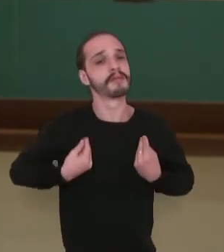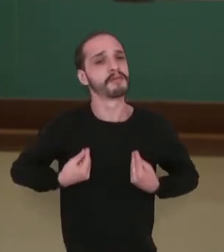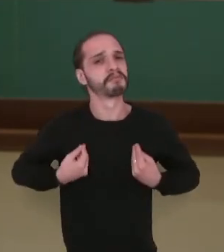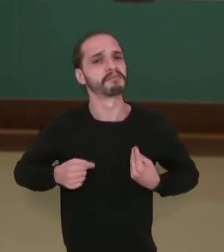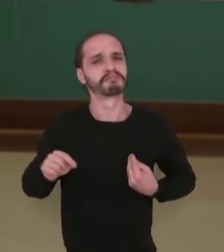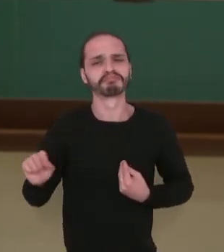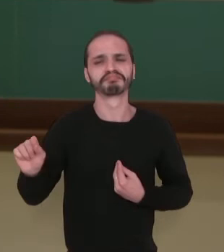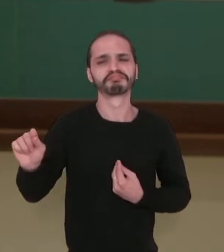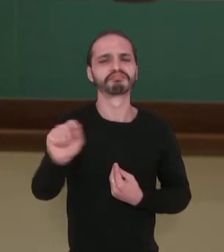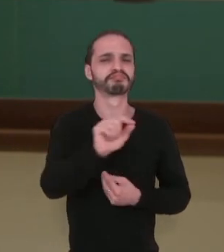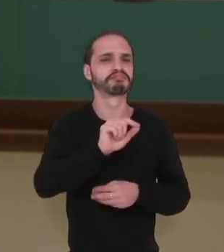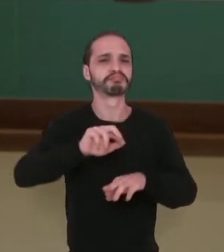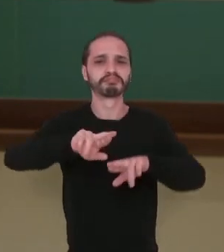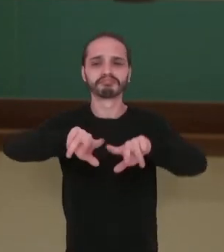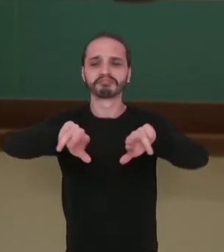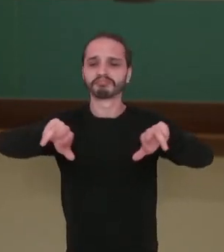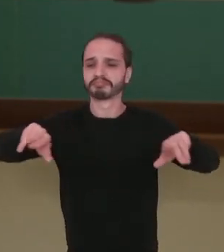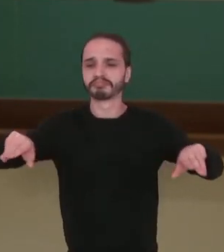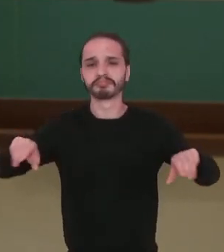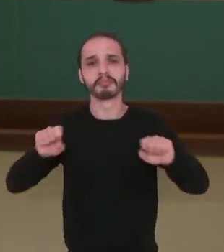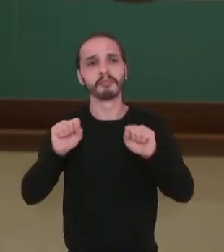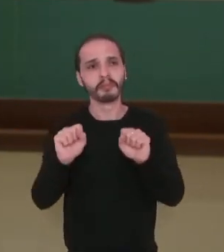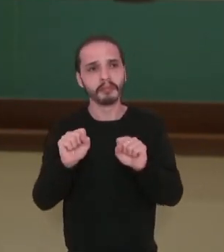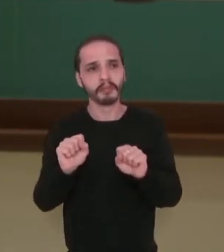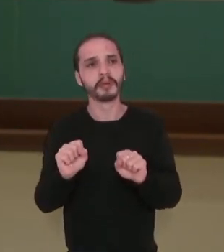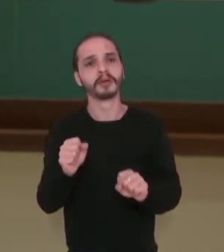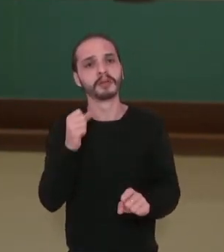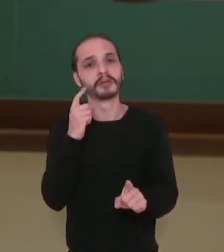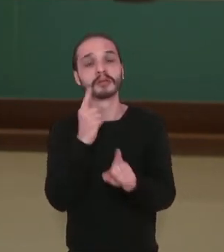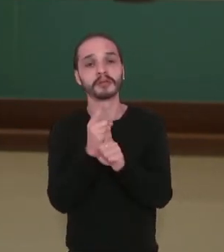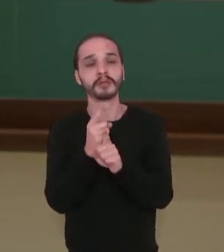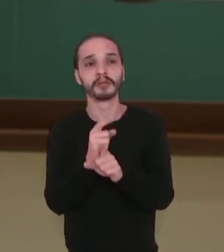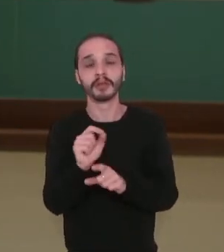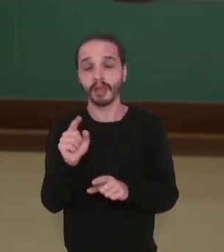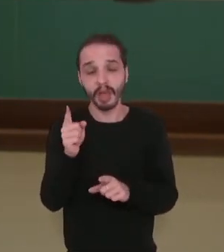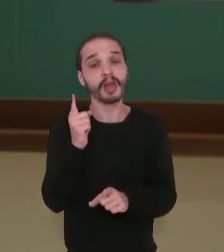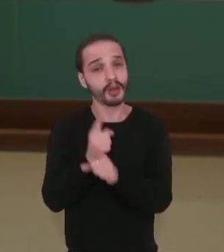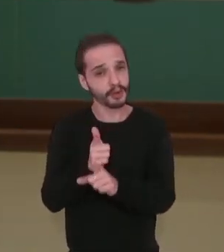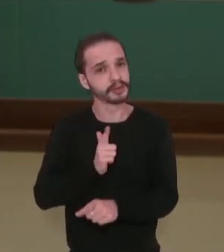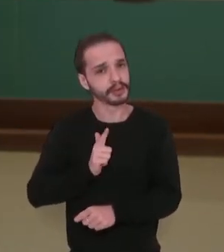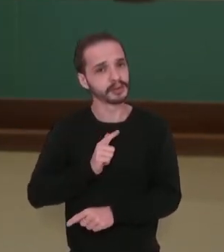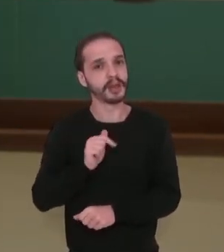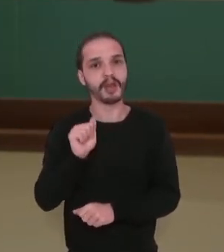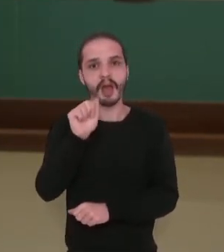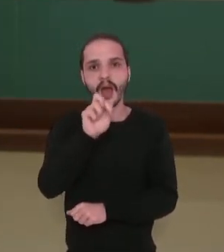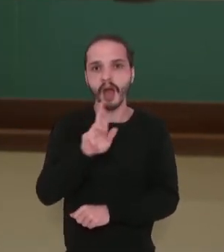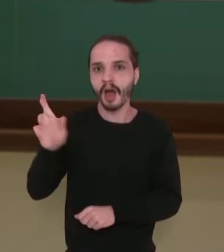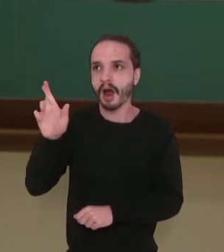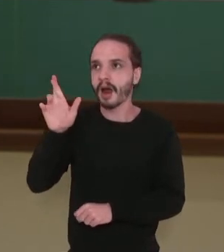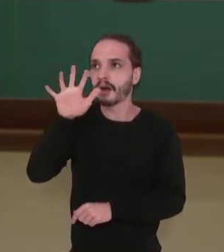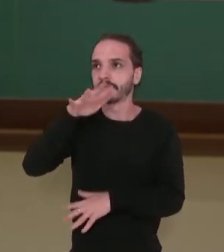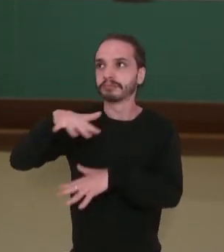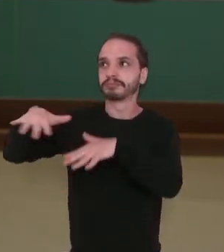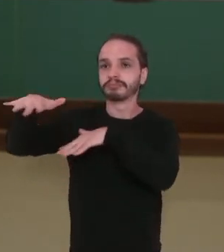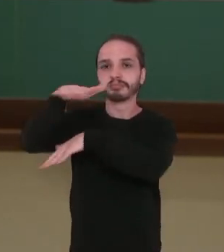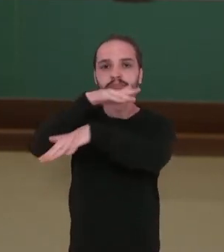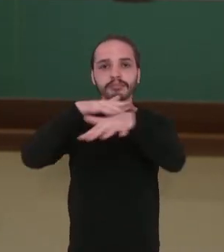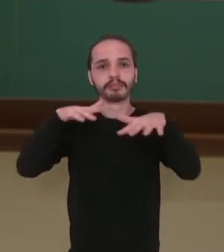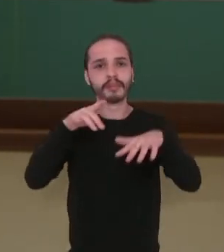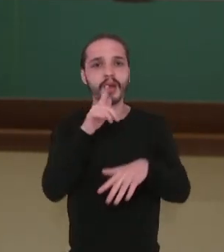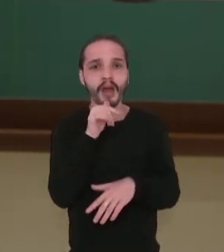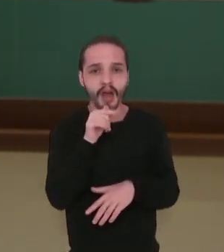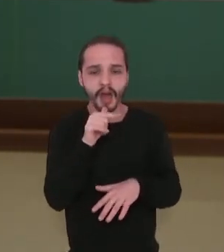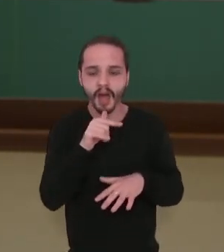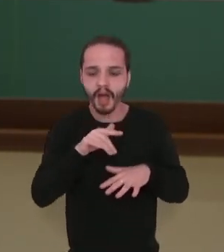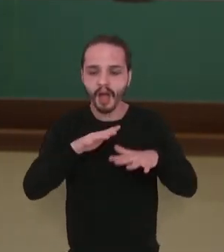habitats, são seres vivos que podem ser, são encontrados, não é que podem, são encontrados no ar, são encontrados na